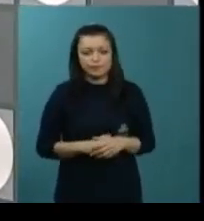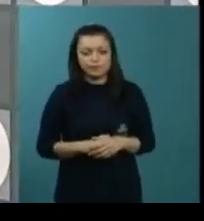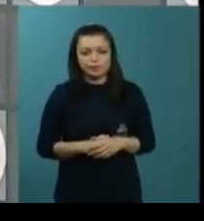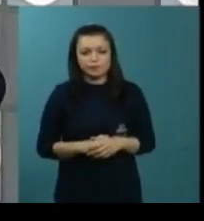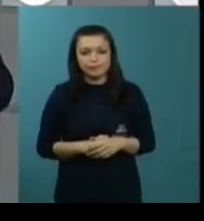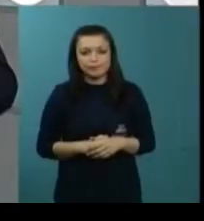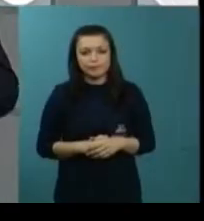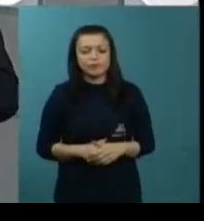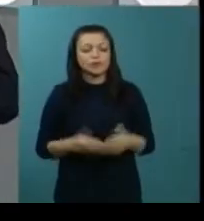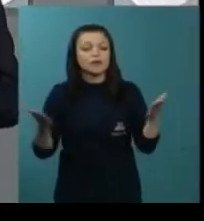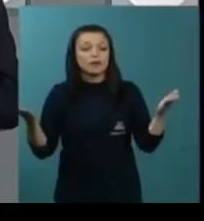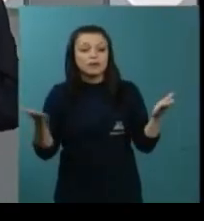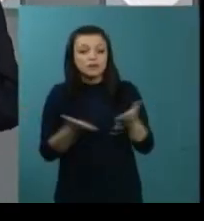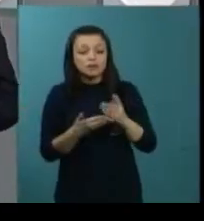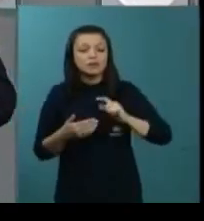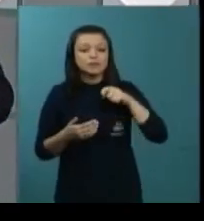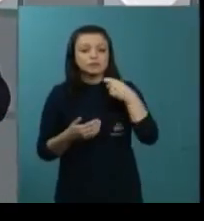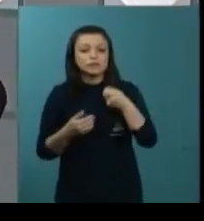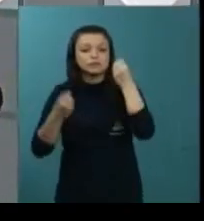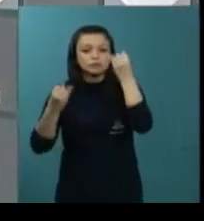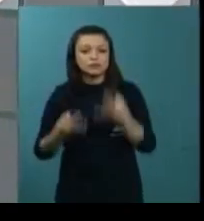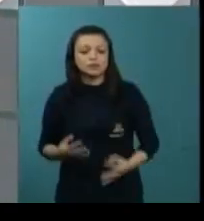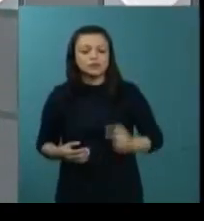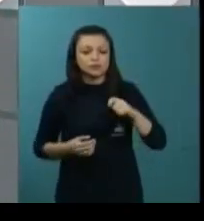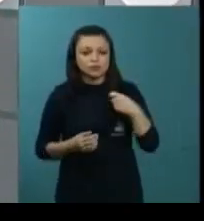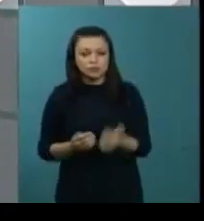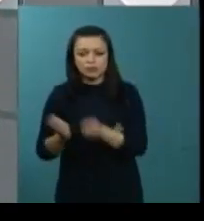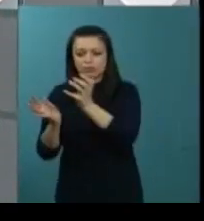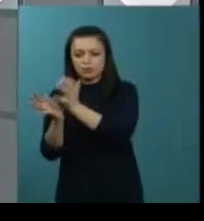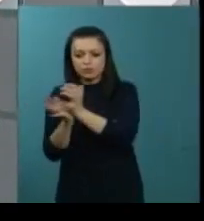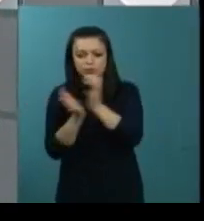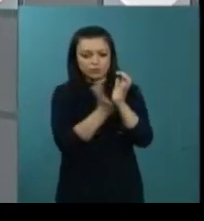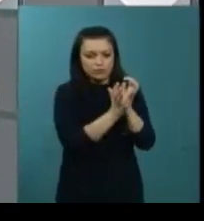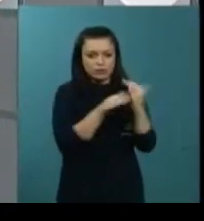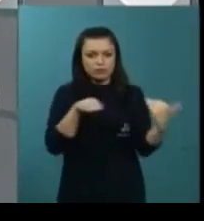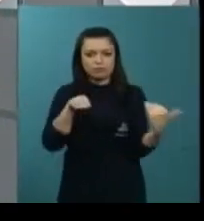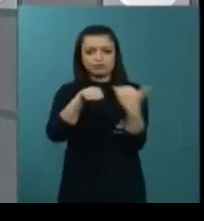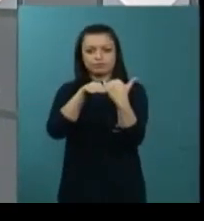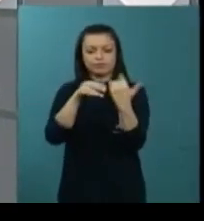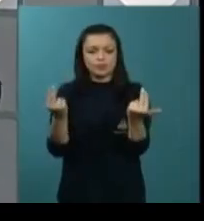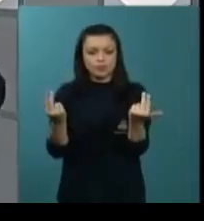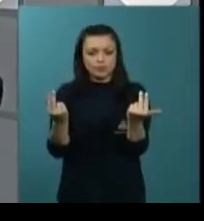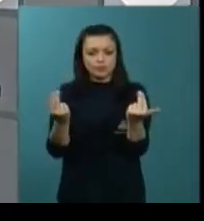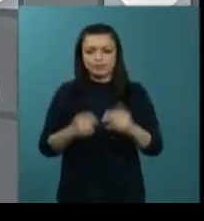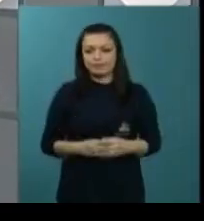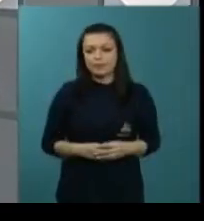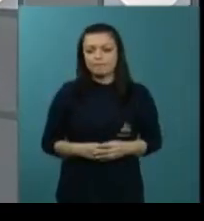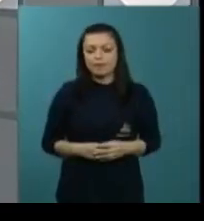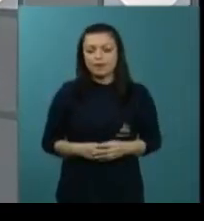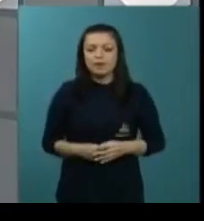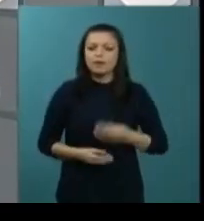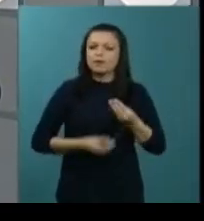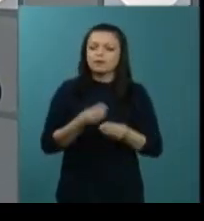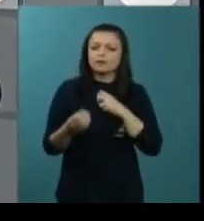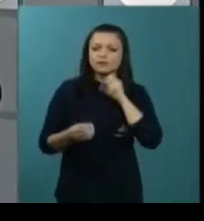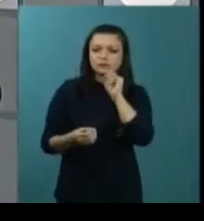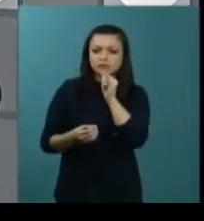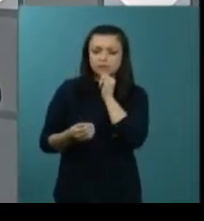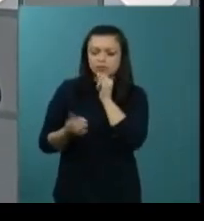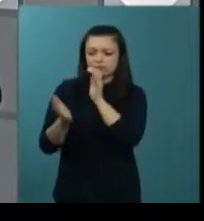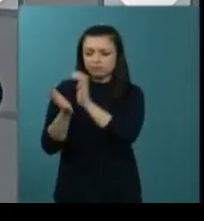Agora vamos falar da igualdade de 2 conjuntos. Quando é que 2